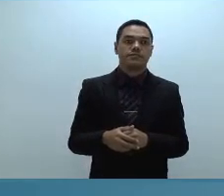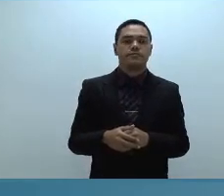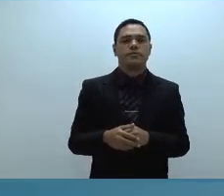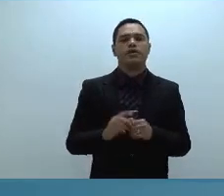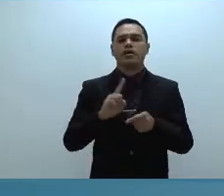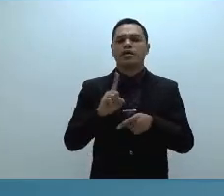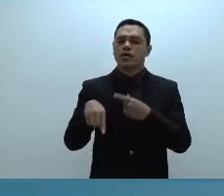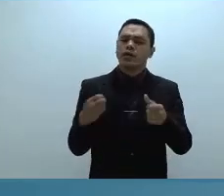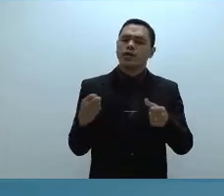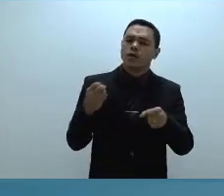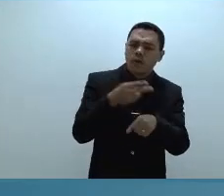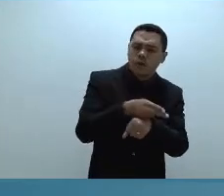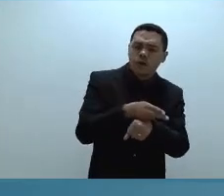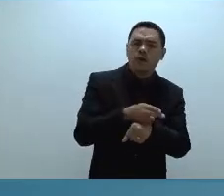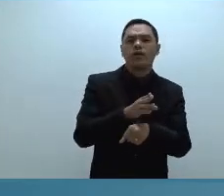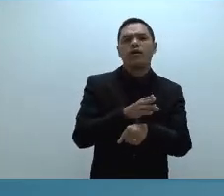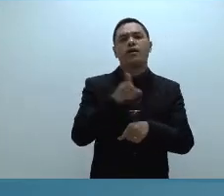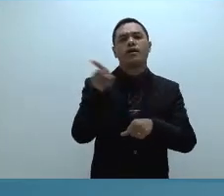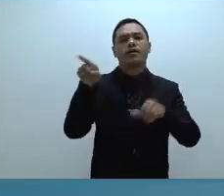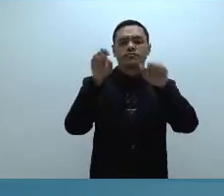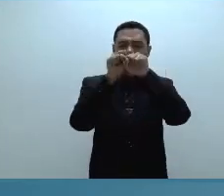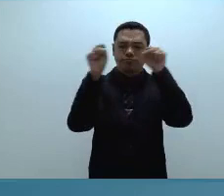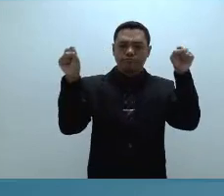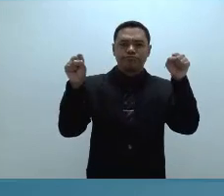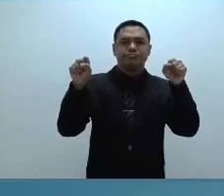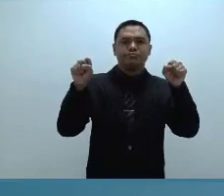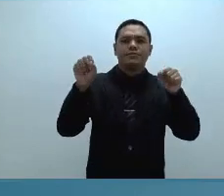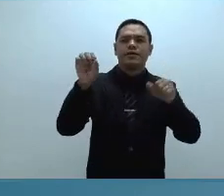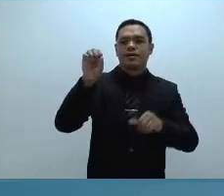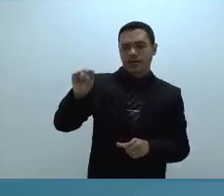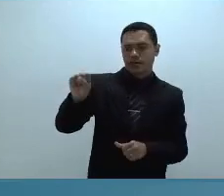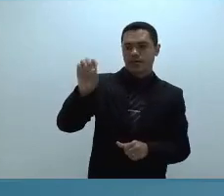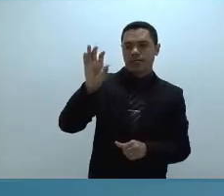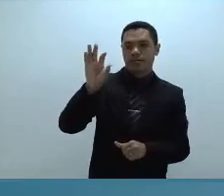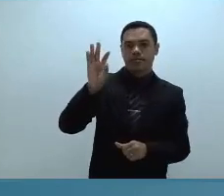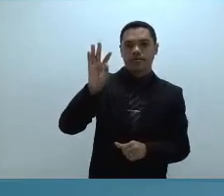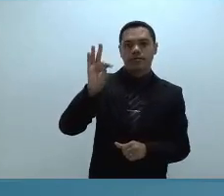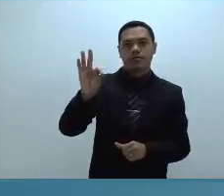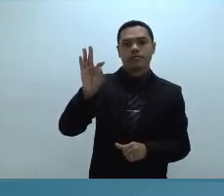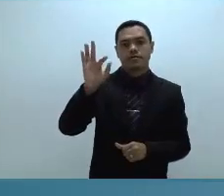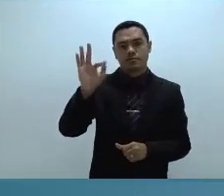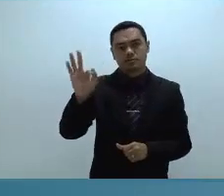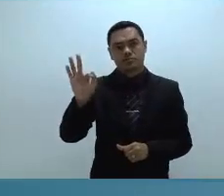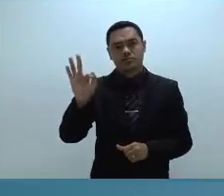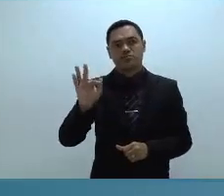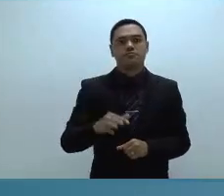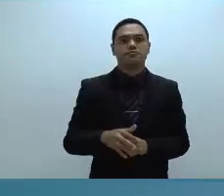com a reclamação junto ao Supremo Tribunal Federal.